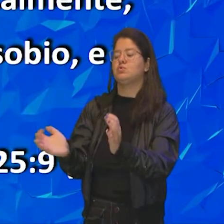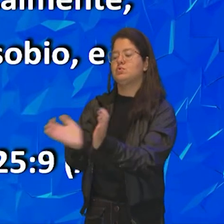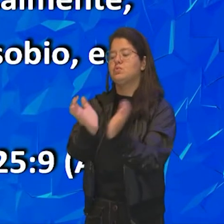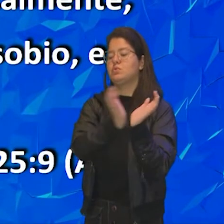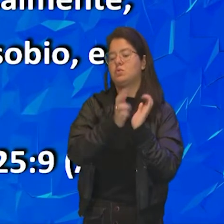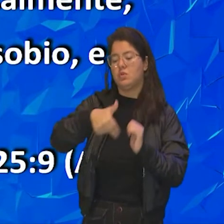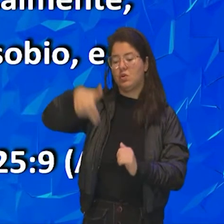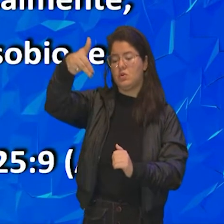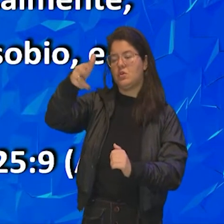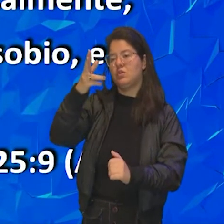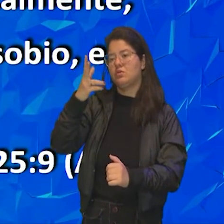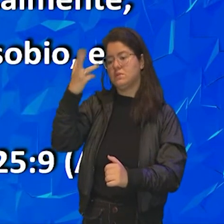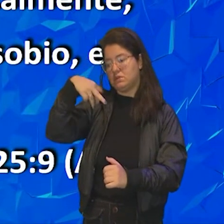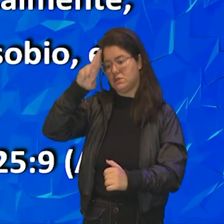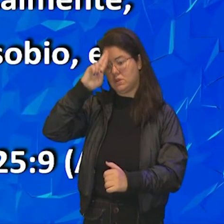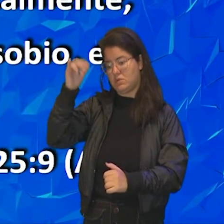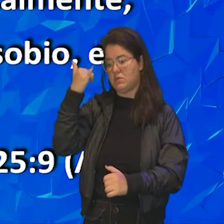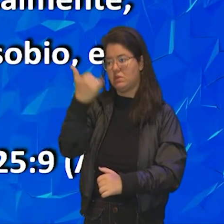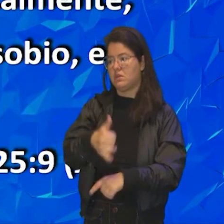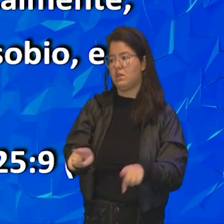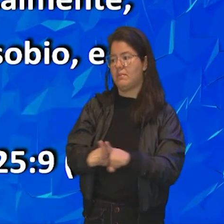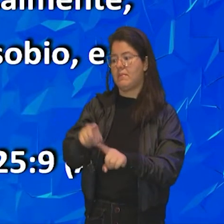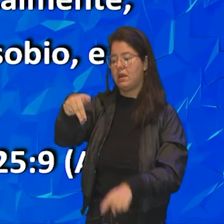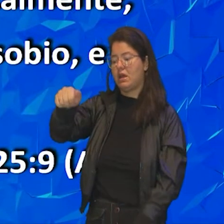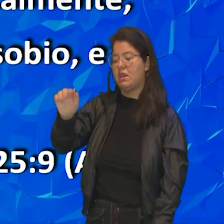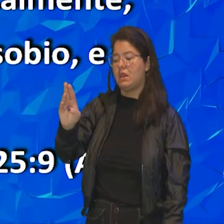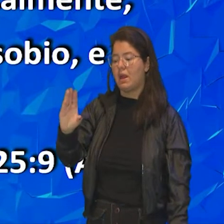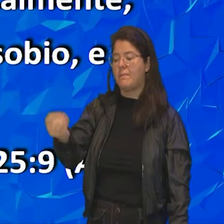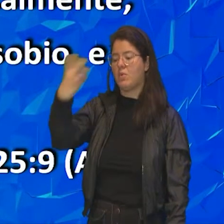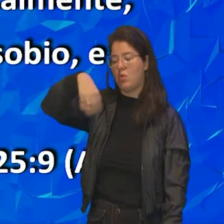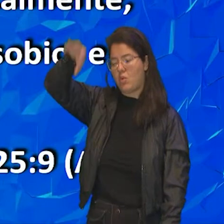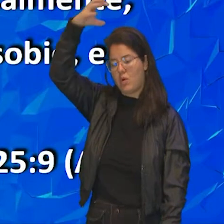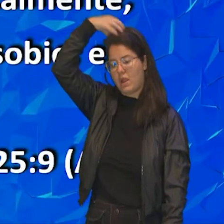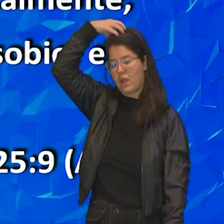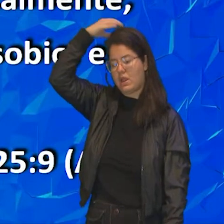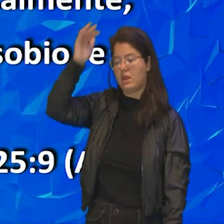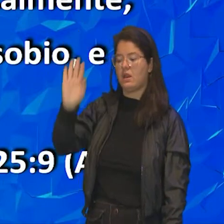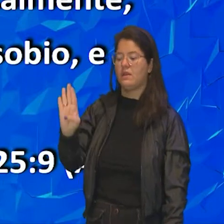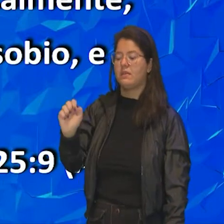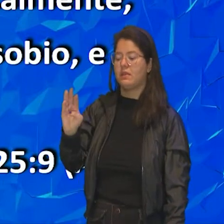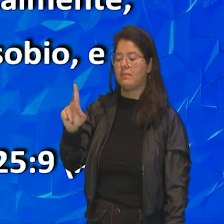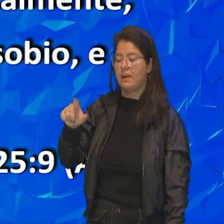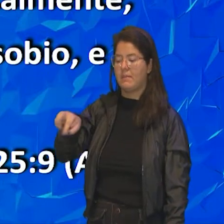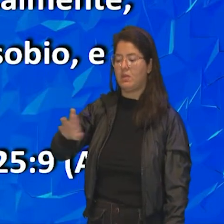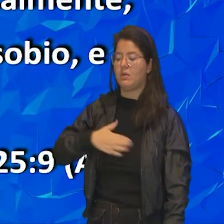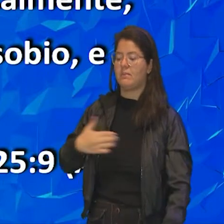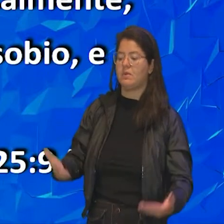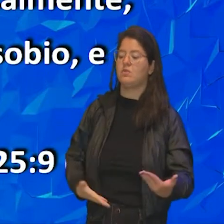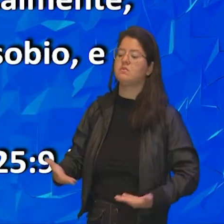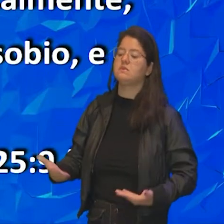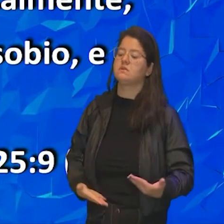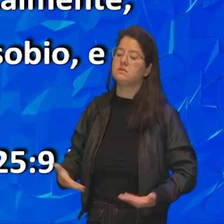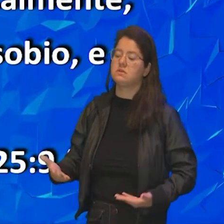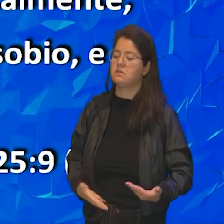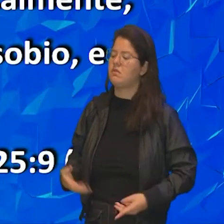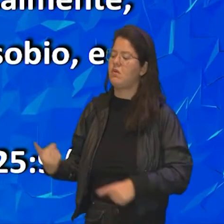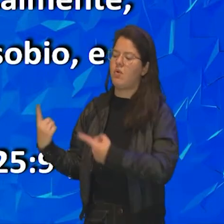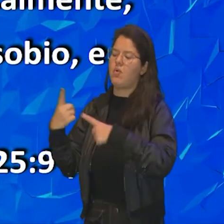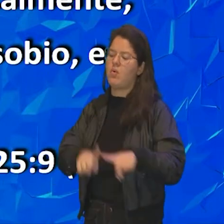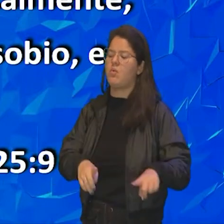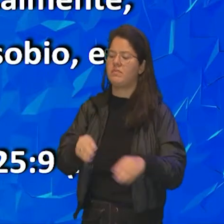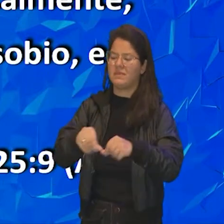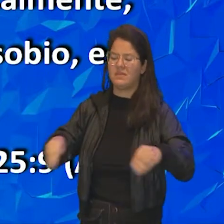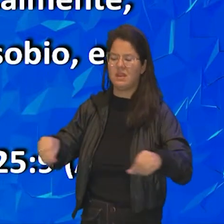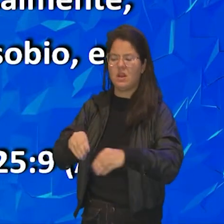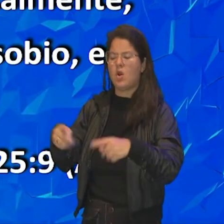Senhor, como também a Nabucodonosor, rei da Babilônia, meu servo, e os trarei contra esta terra, contra os